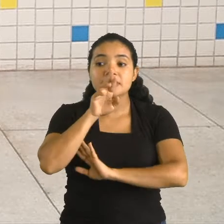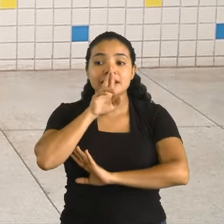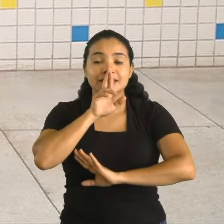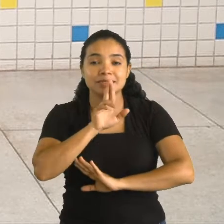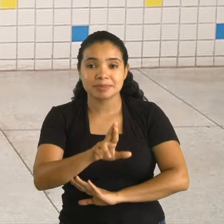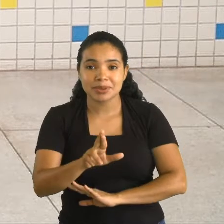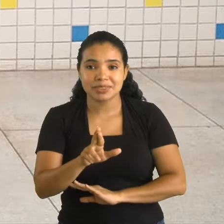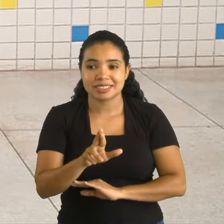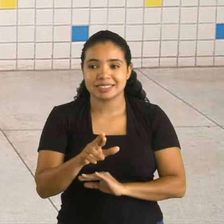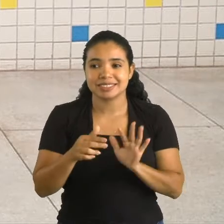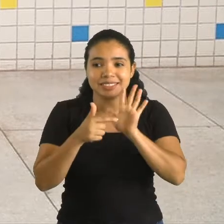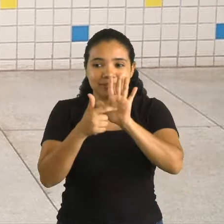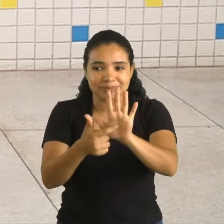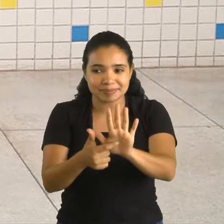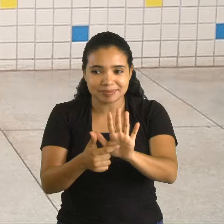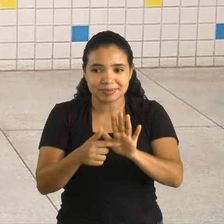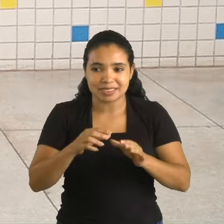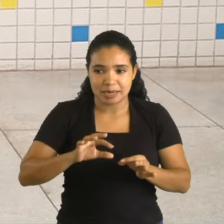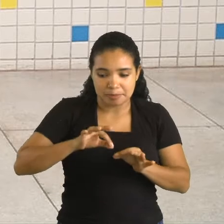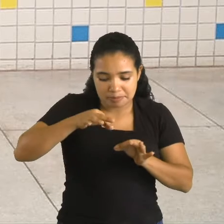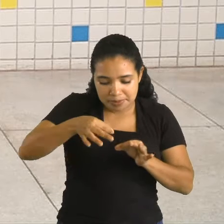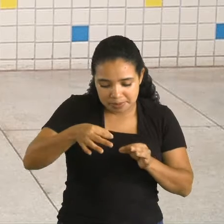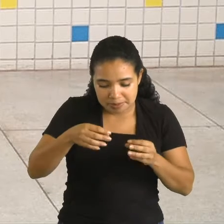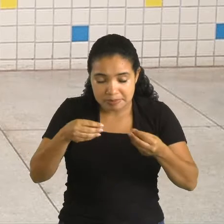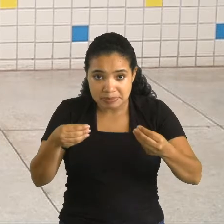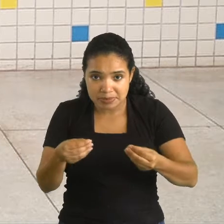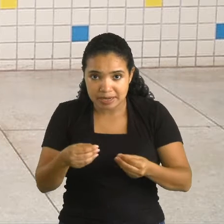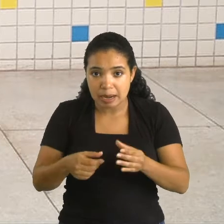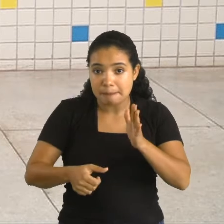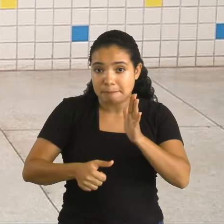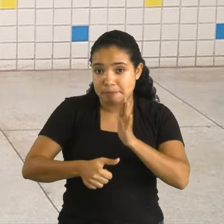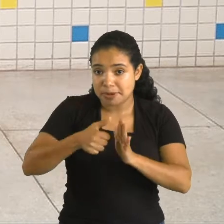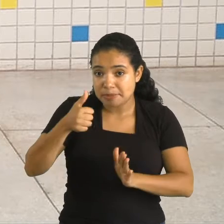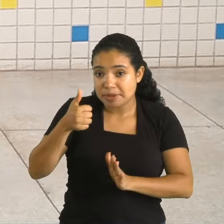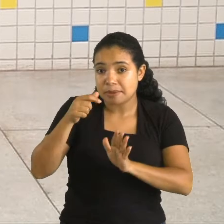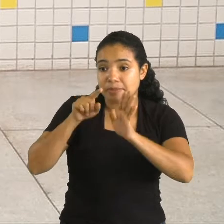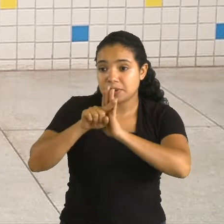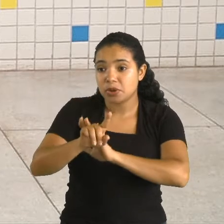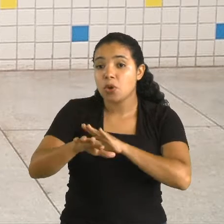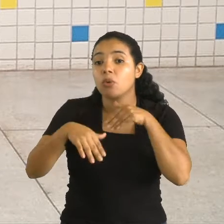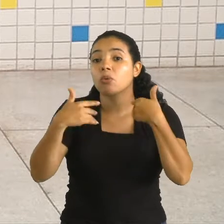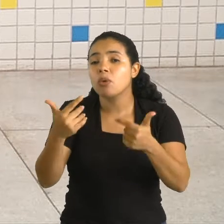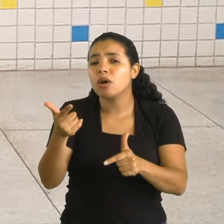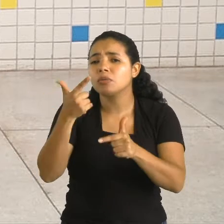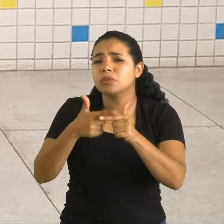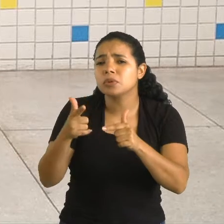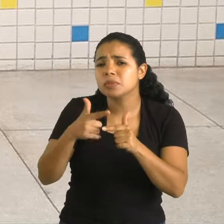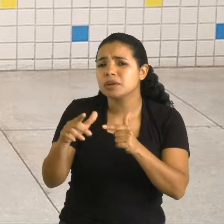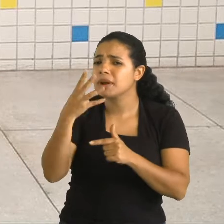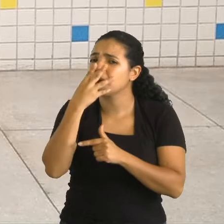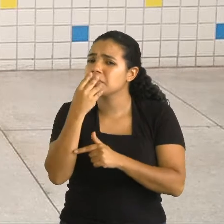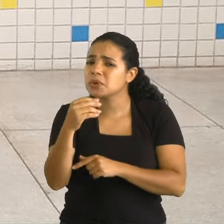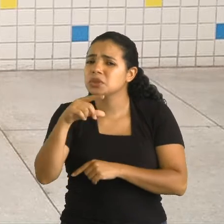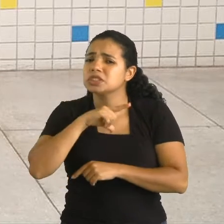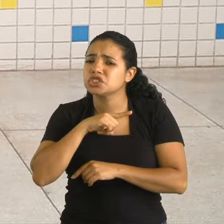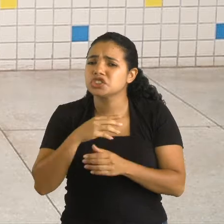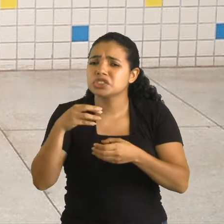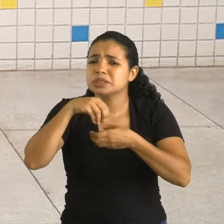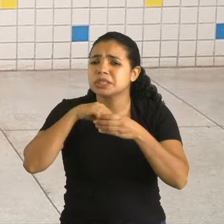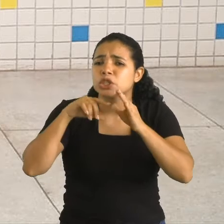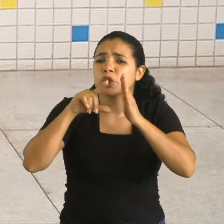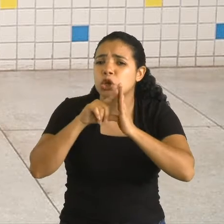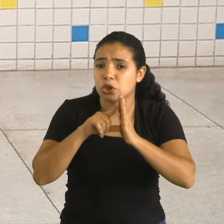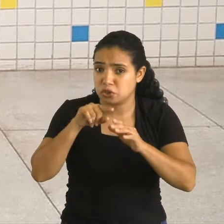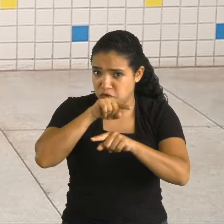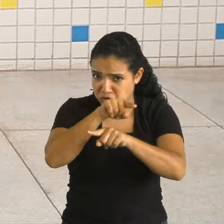estar aqui na nossa maleta. A primeira pergunta: qual era o problema que a Dona Raposa tinha em sua loja?